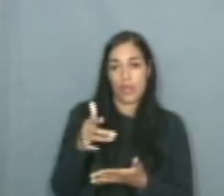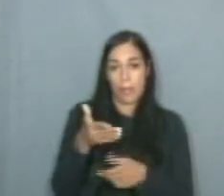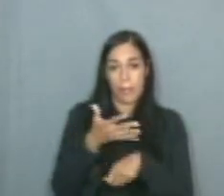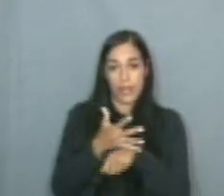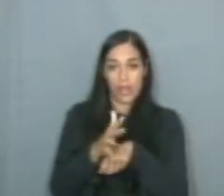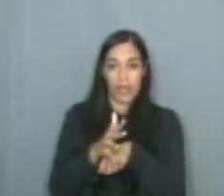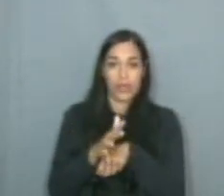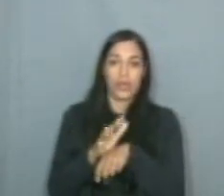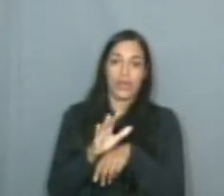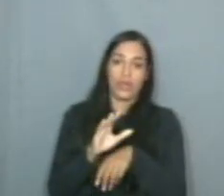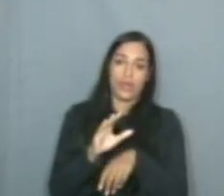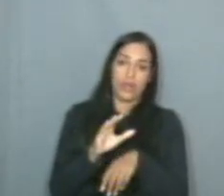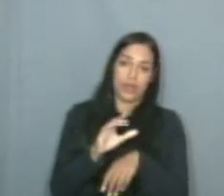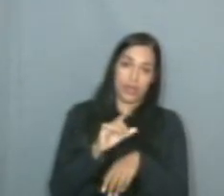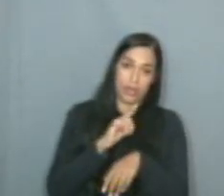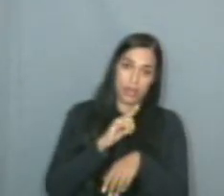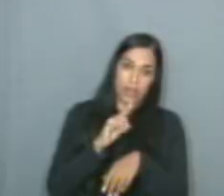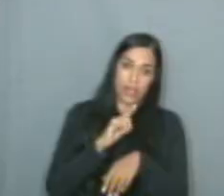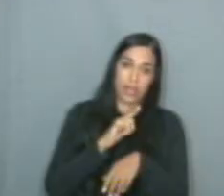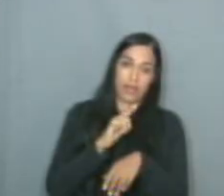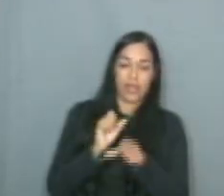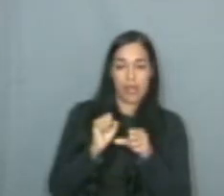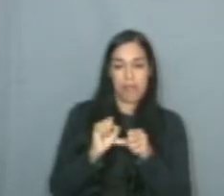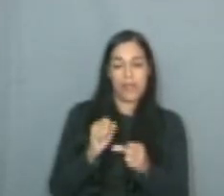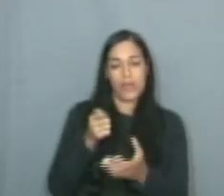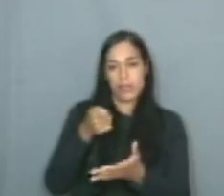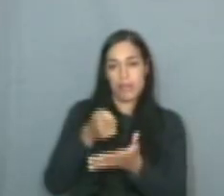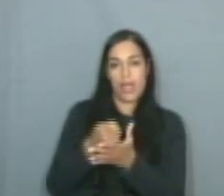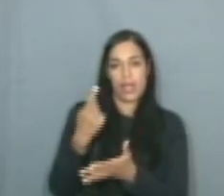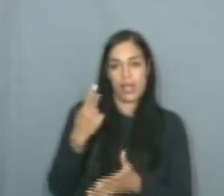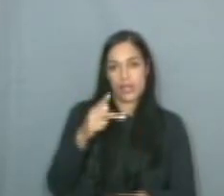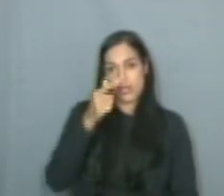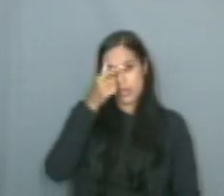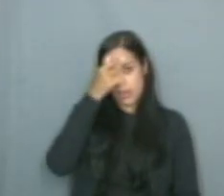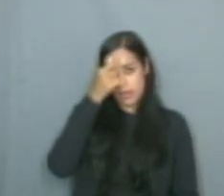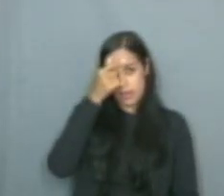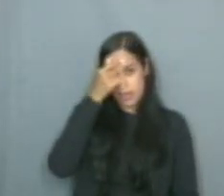branco e certamente teve houve quem pôde pagar a sua faculdade. Bom,